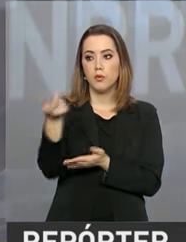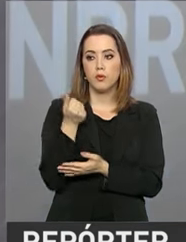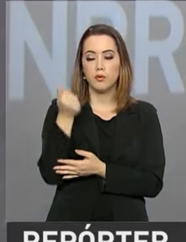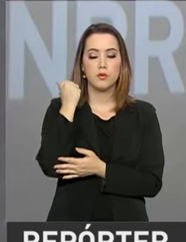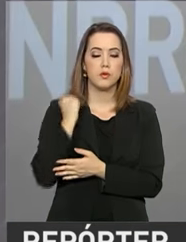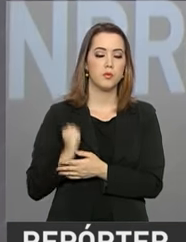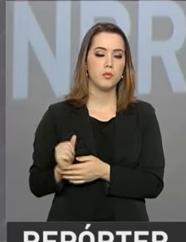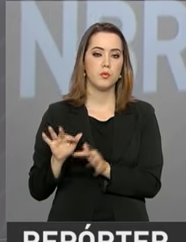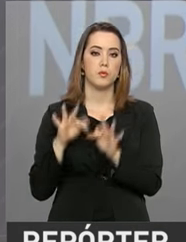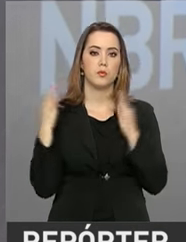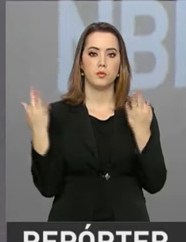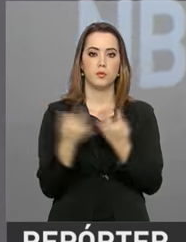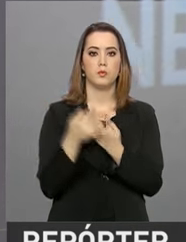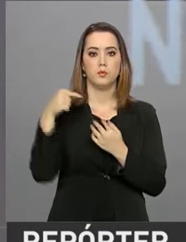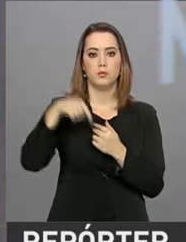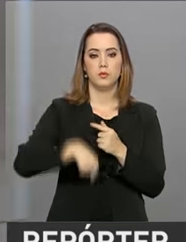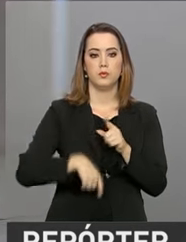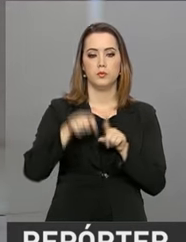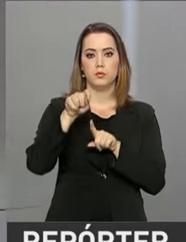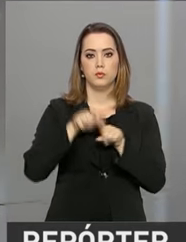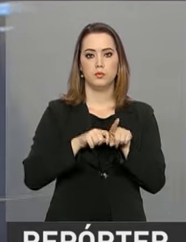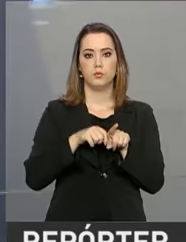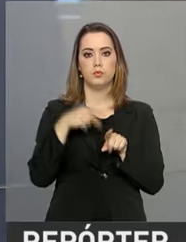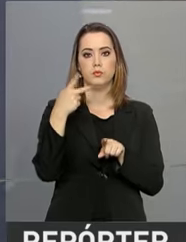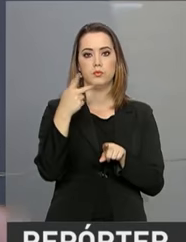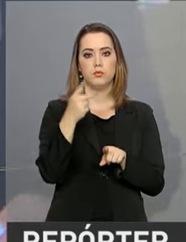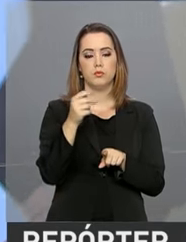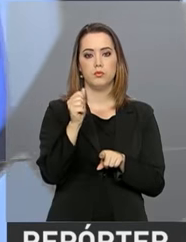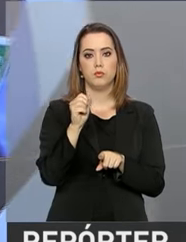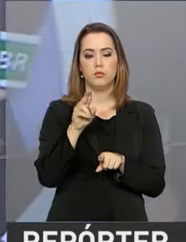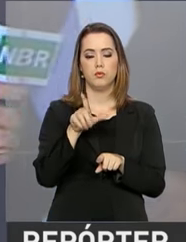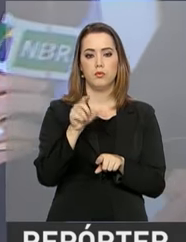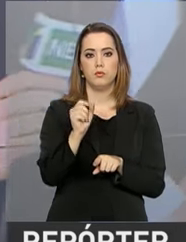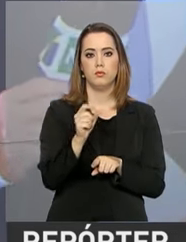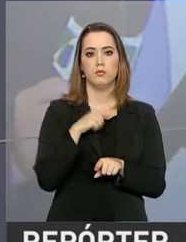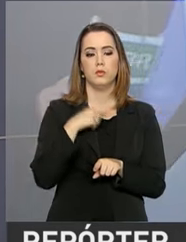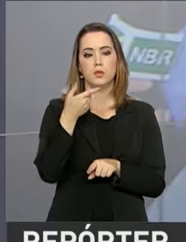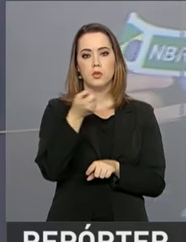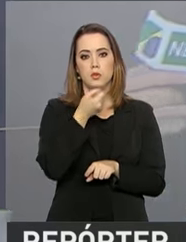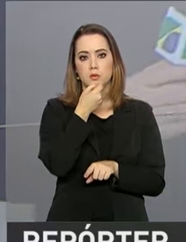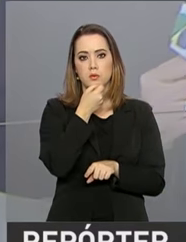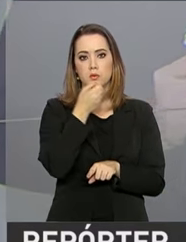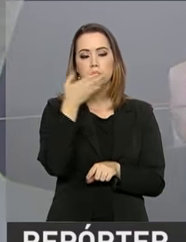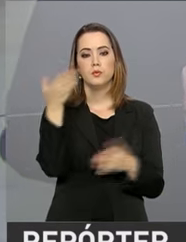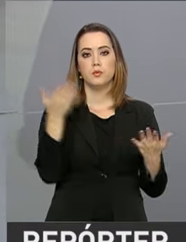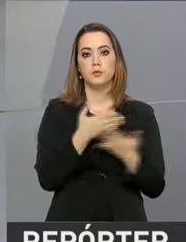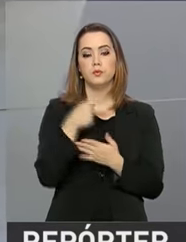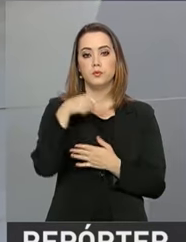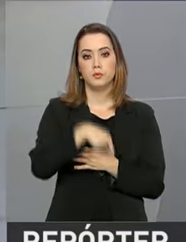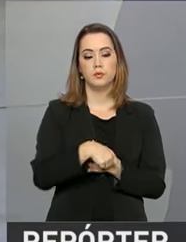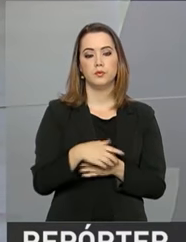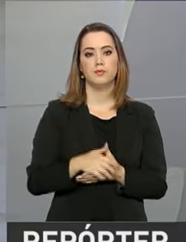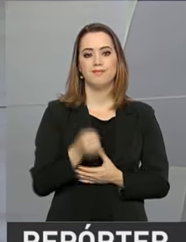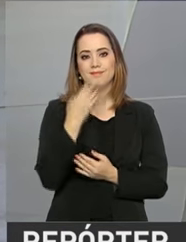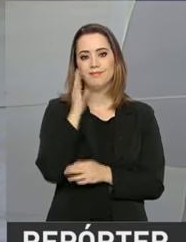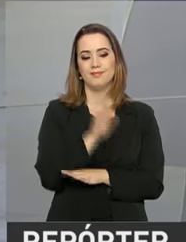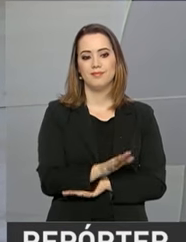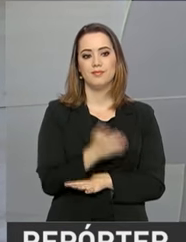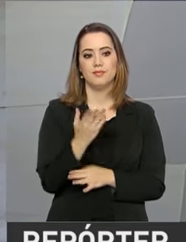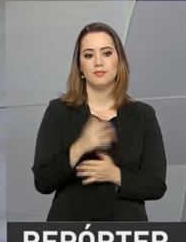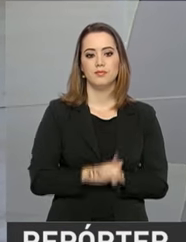família neste mês o repórter Paula Salv já está aqui no telão e vai trazer as informações pra gente sobre esse assunto Paulo Boa